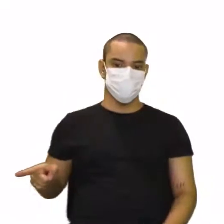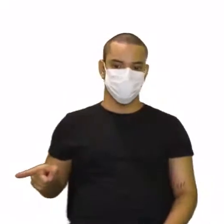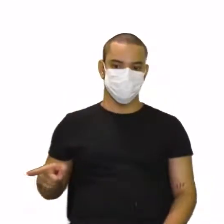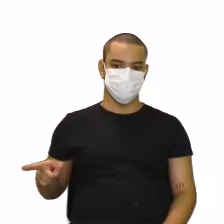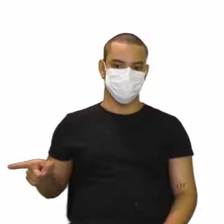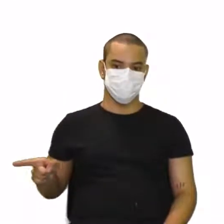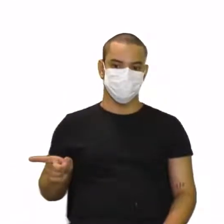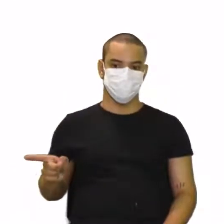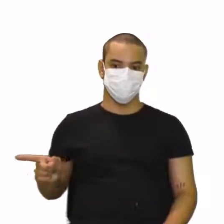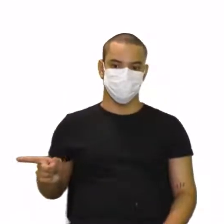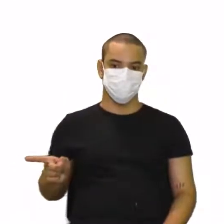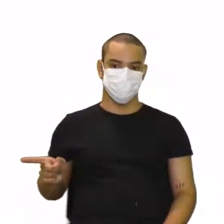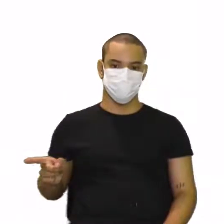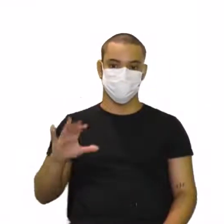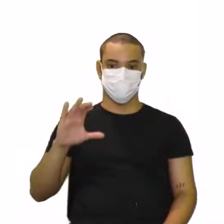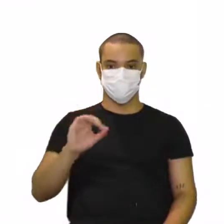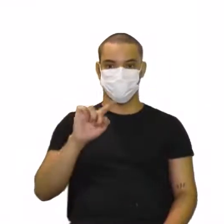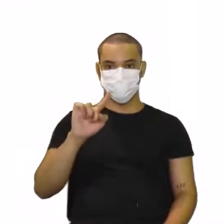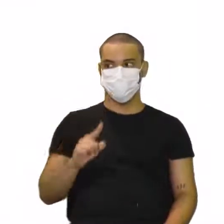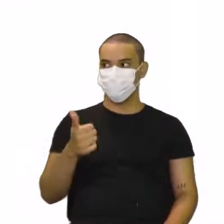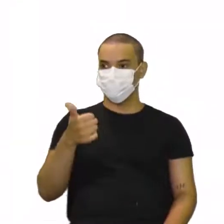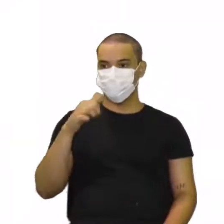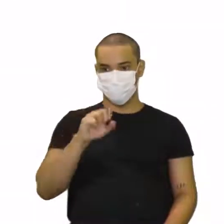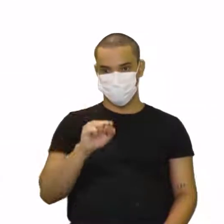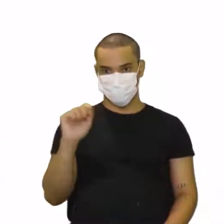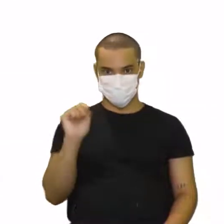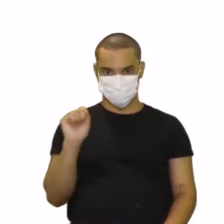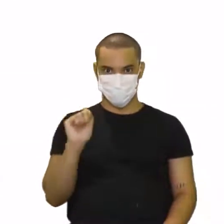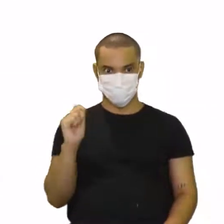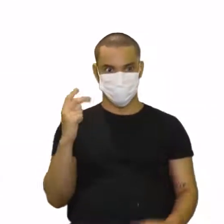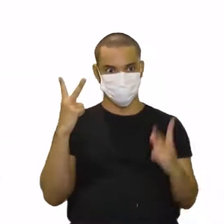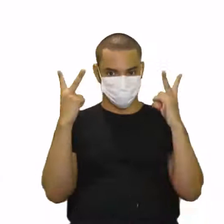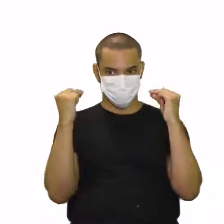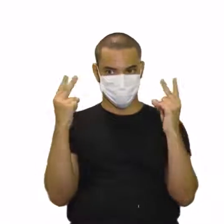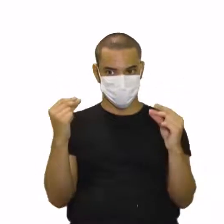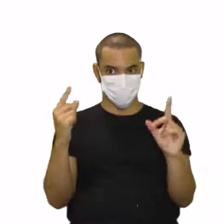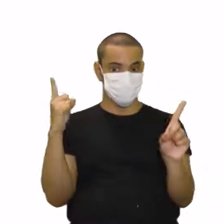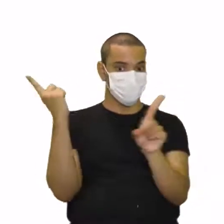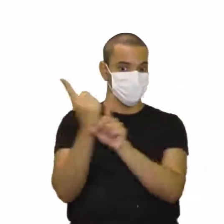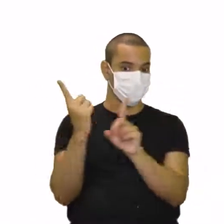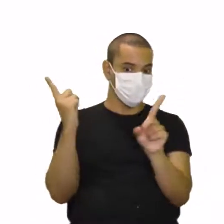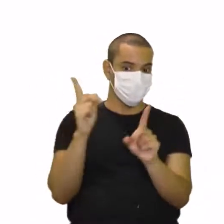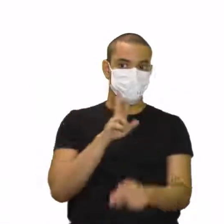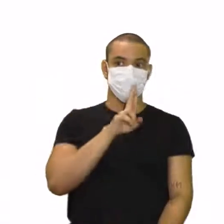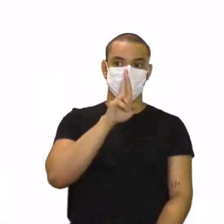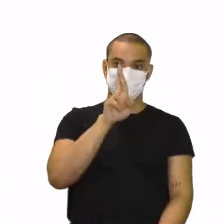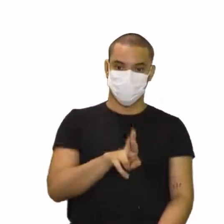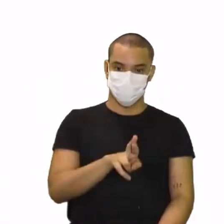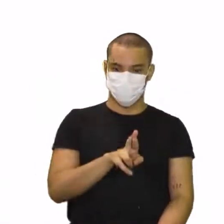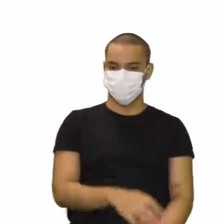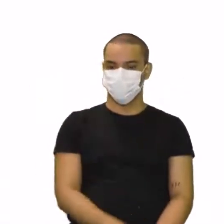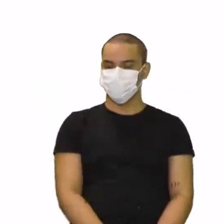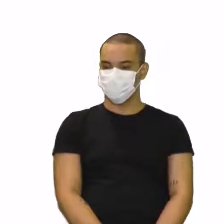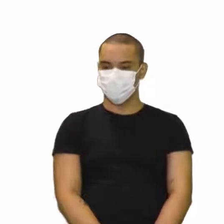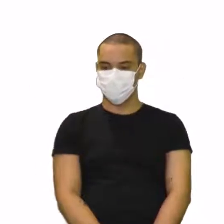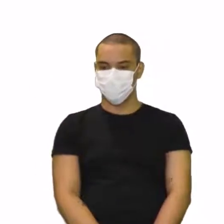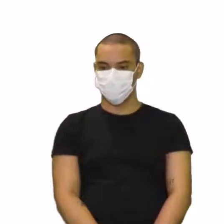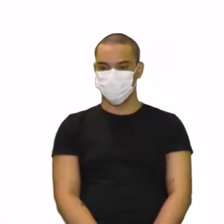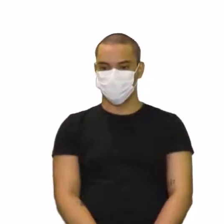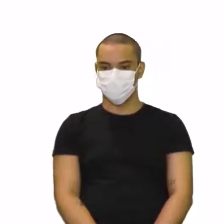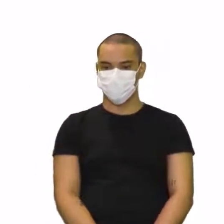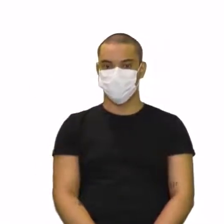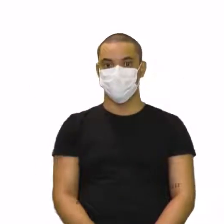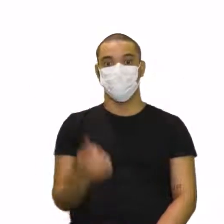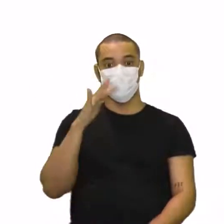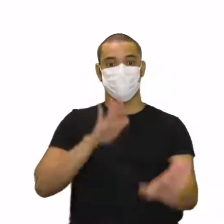0,18 amperes. Então, tranquilo aí para vocês acharem a resposta. Tomar